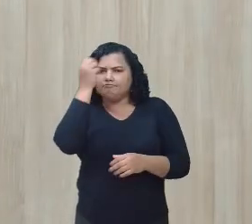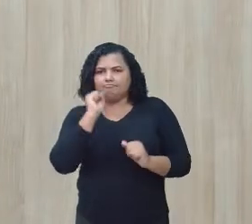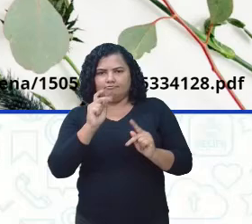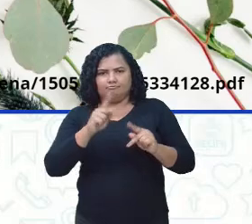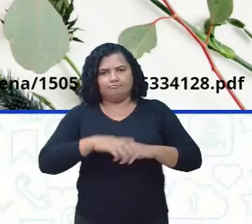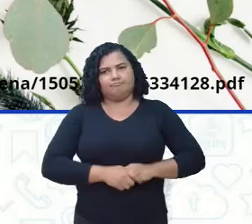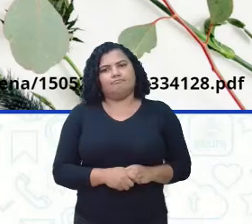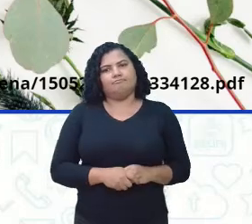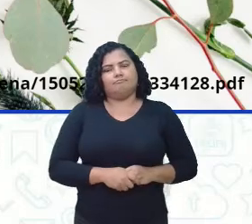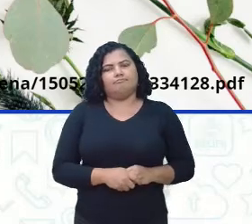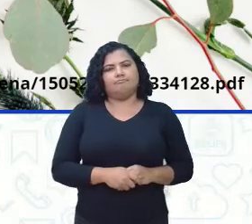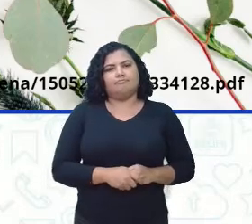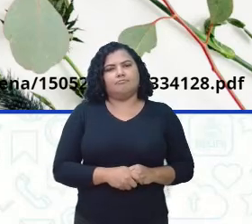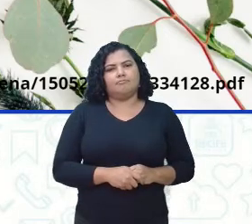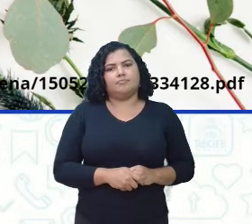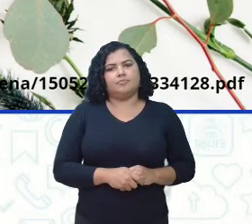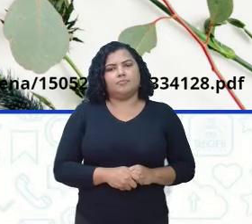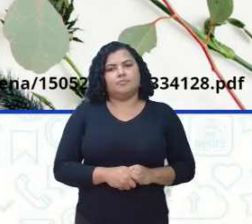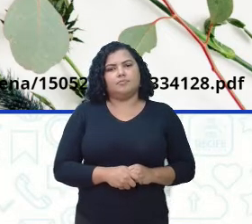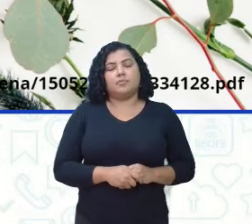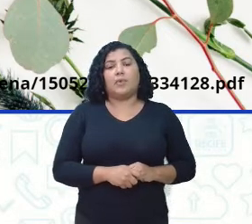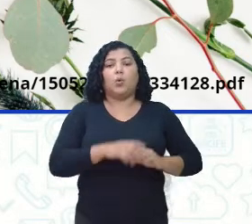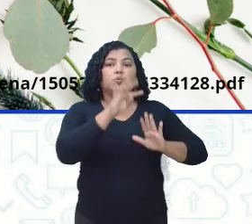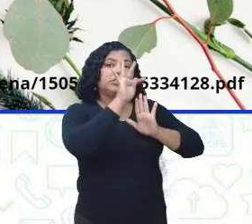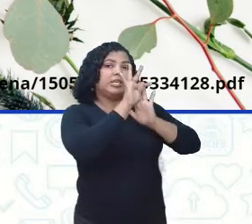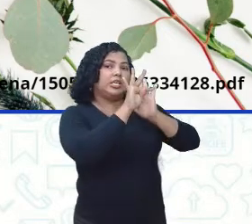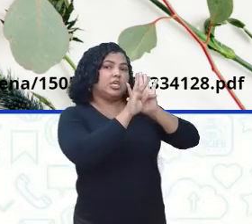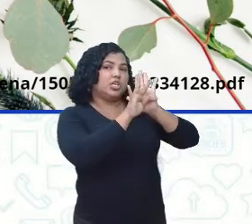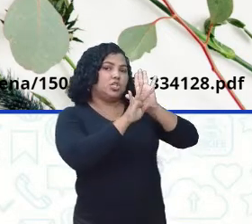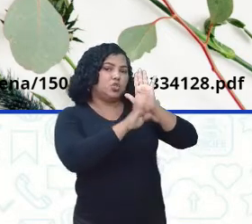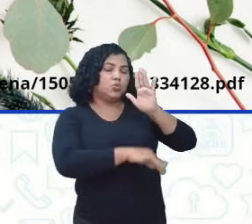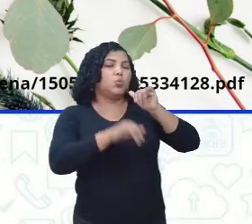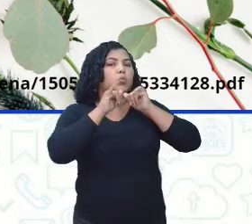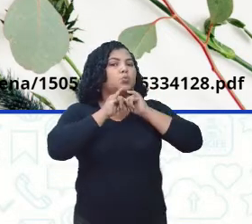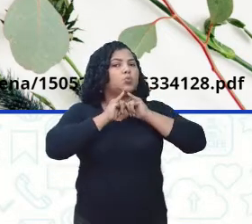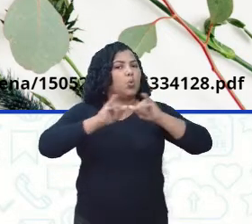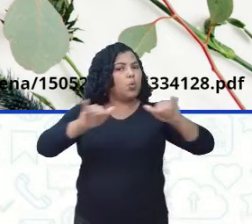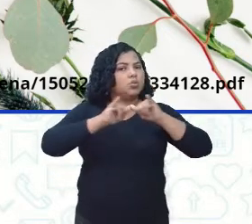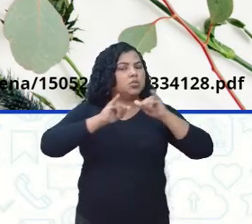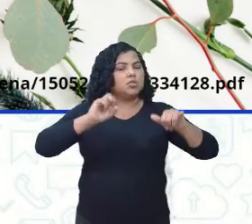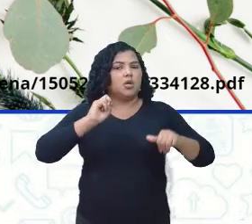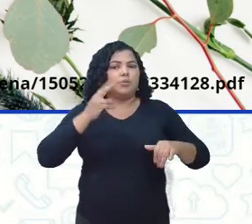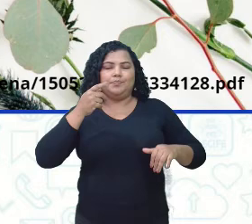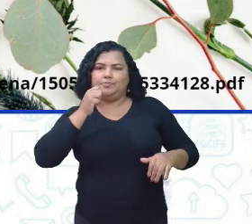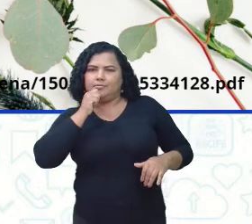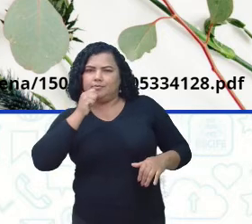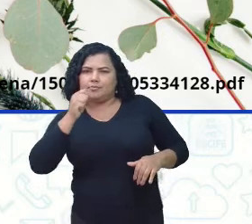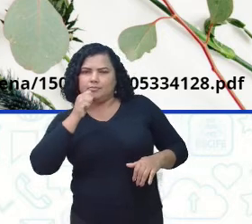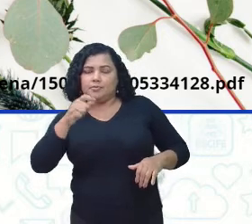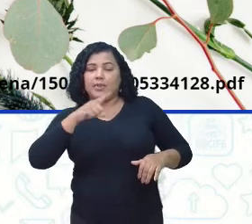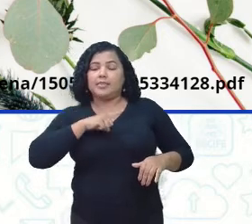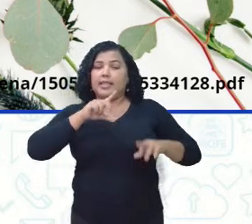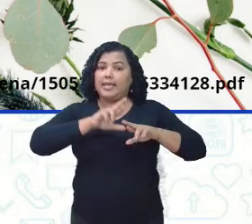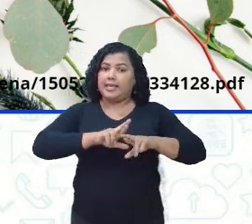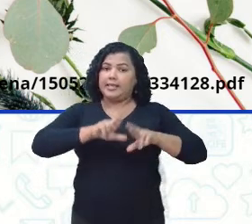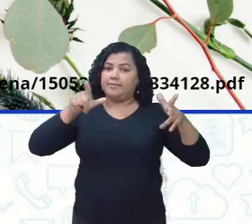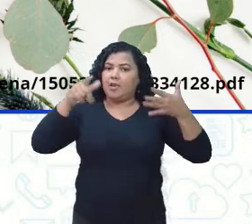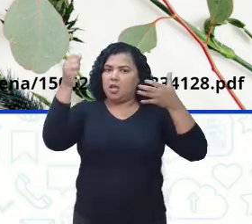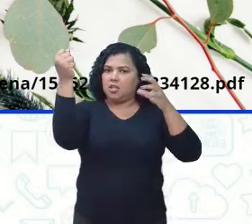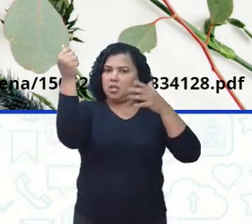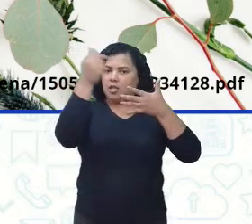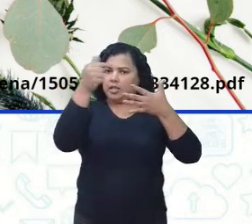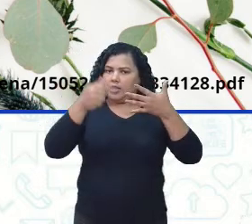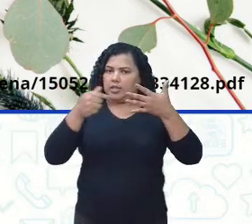vamos um por um. O texto notícia, ou texto jornalístico, ele possui algumas características específicas. A